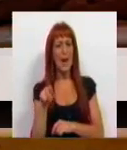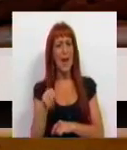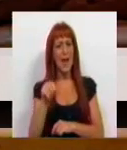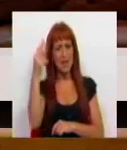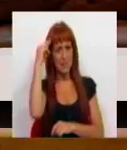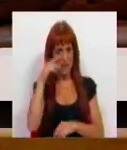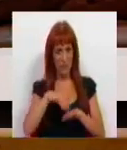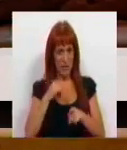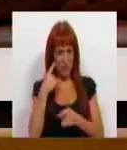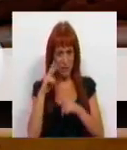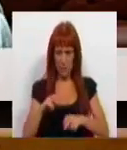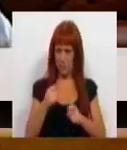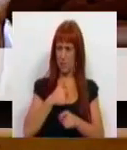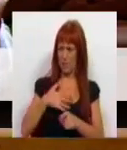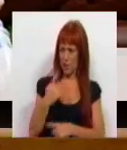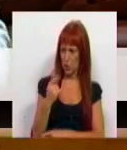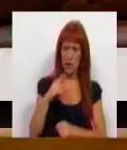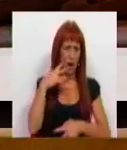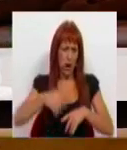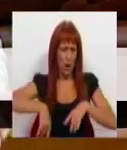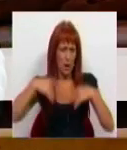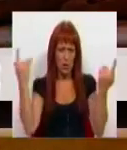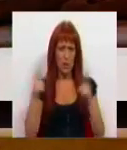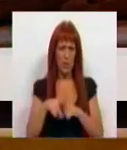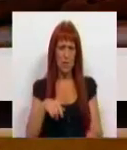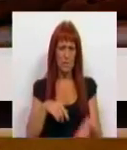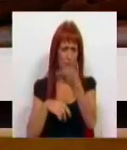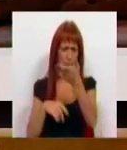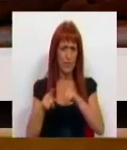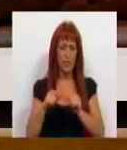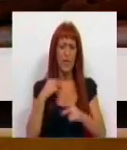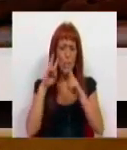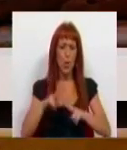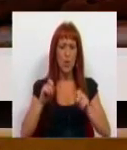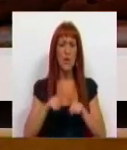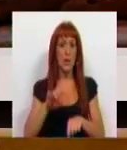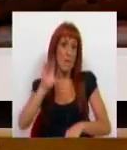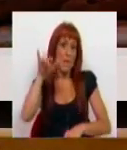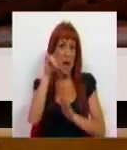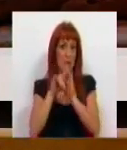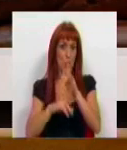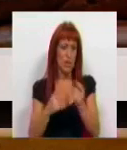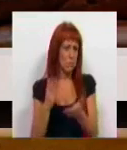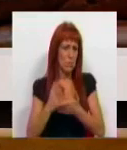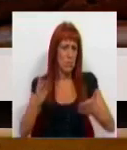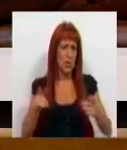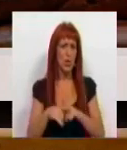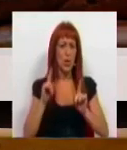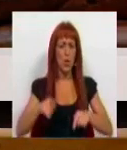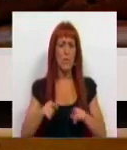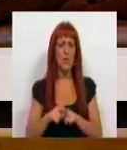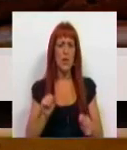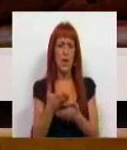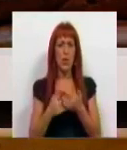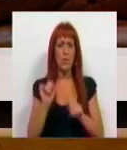Se fizerem isto, vão encontrar uma empresa, ao calhas, chamada Saipem. Eu encontrei-a porque era a primeira da lista, simplesmente. Comércio